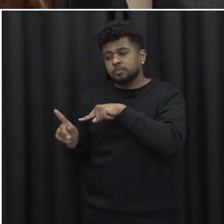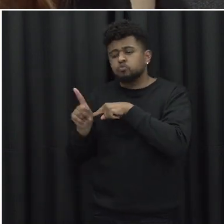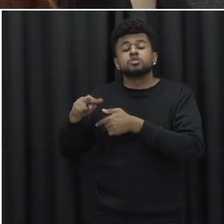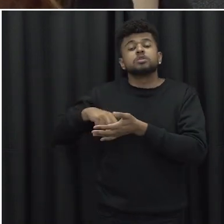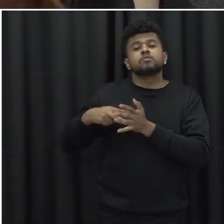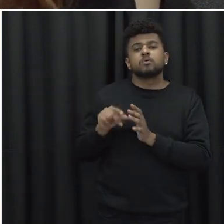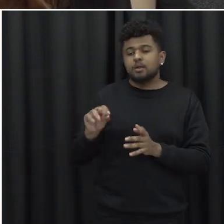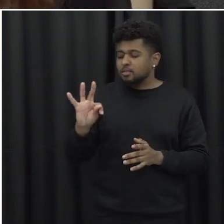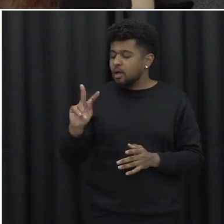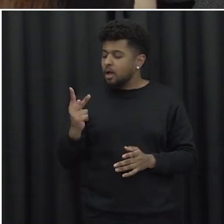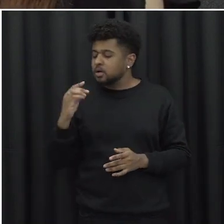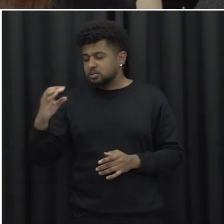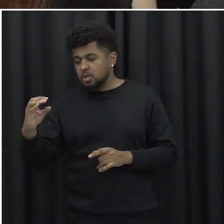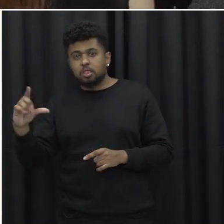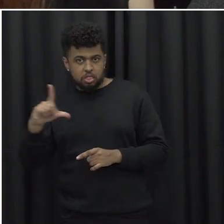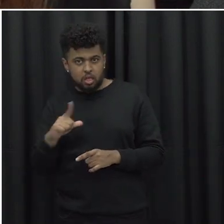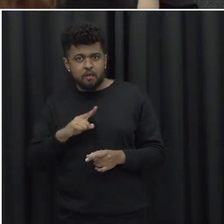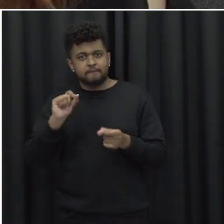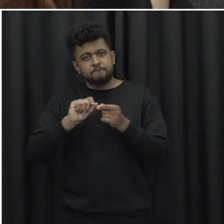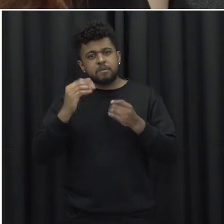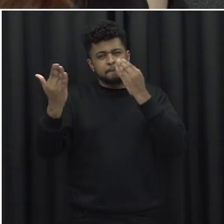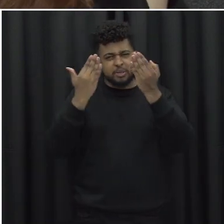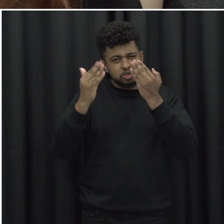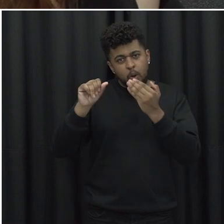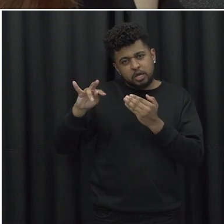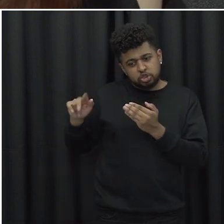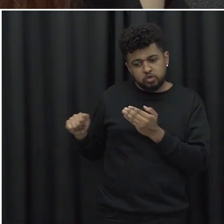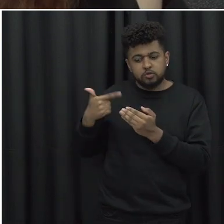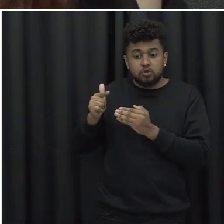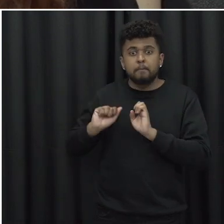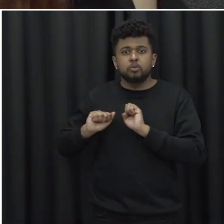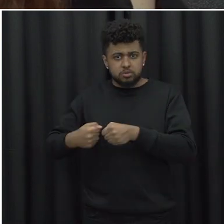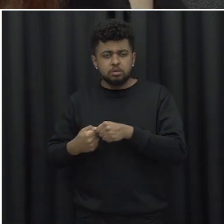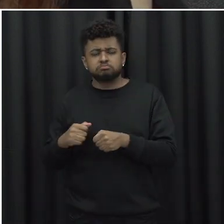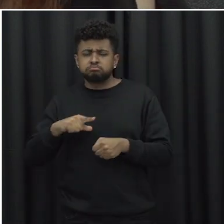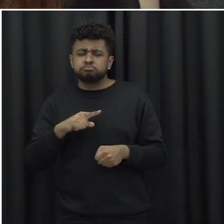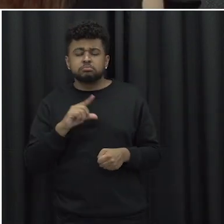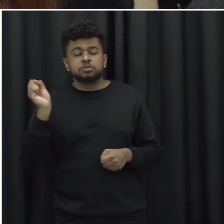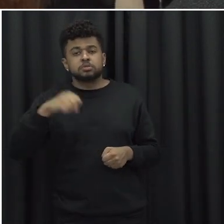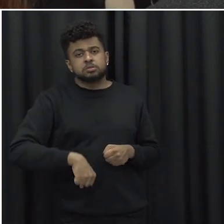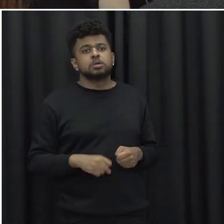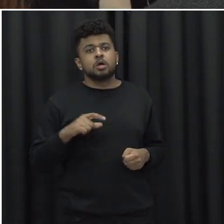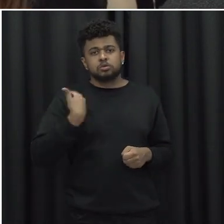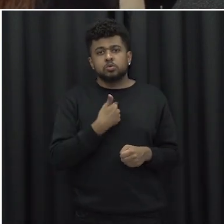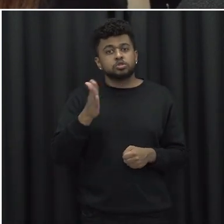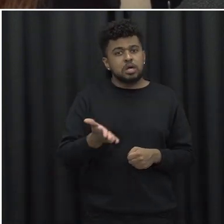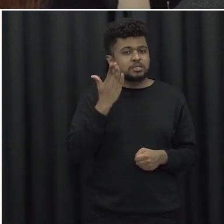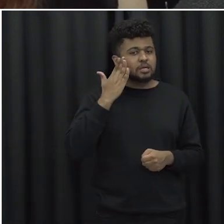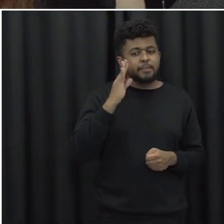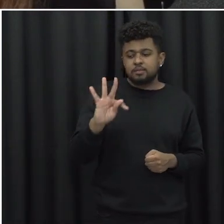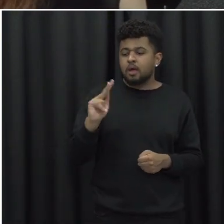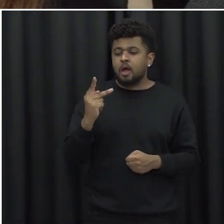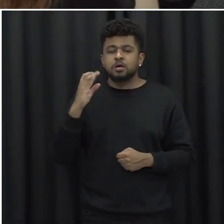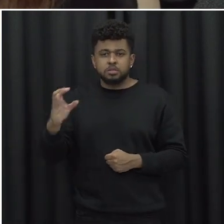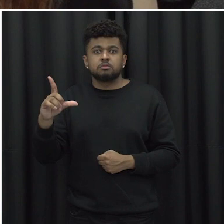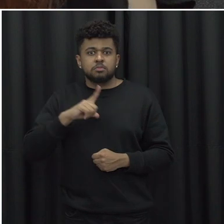substância psicoativa, tem. O que não significa que o THC, por ter essa ação psicoativa, né, ele não tenha potencial, ao contrário.